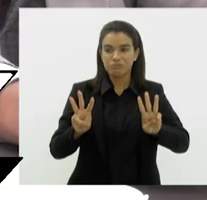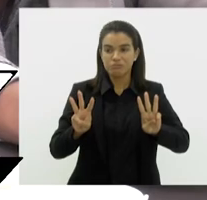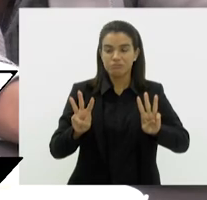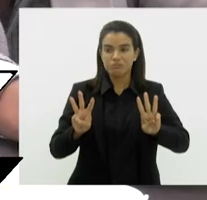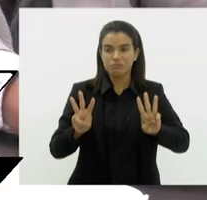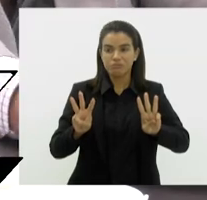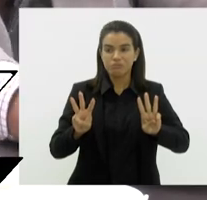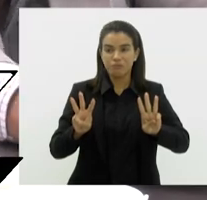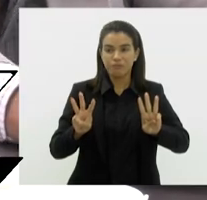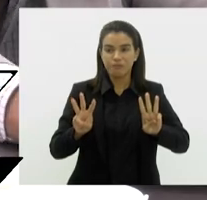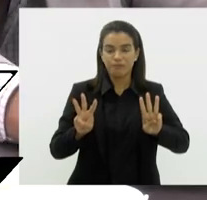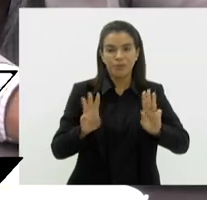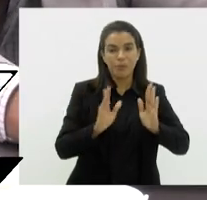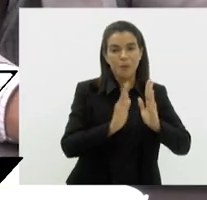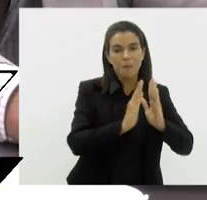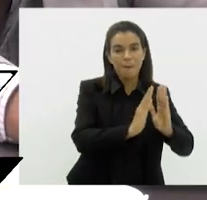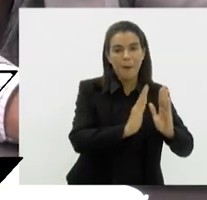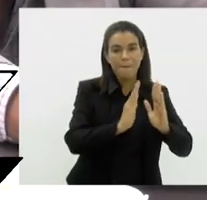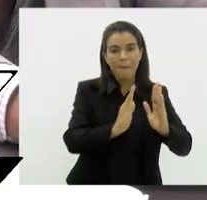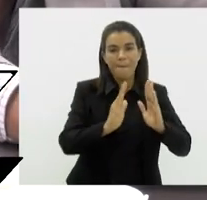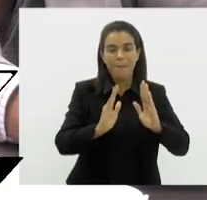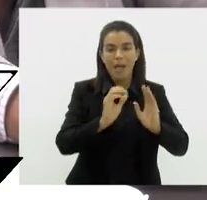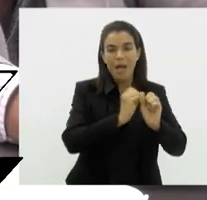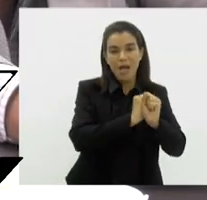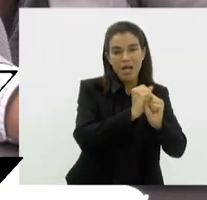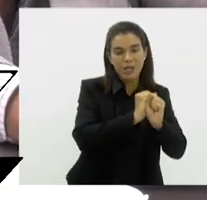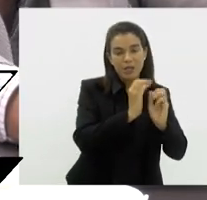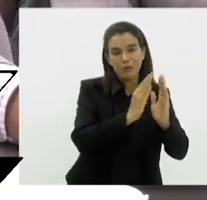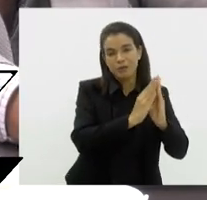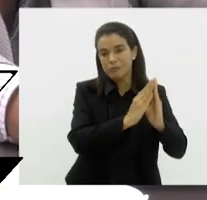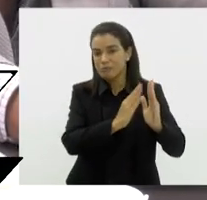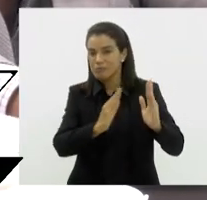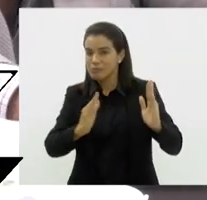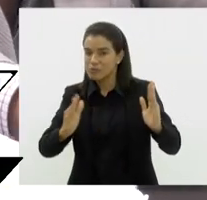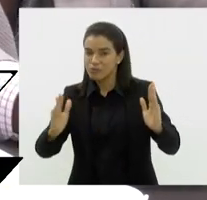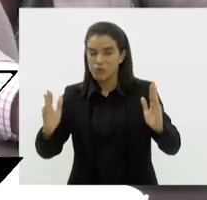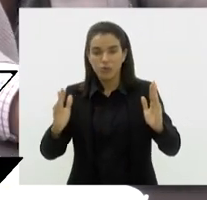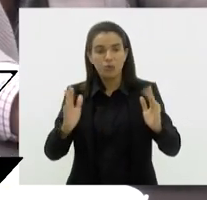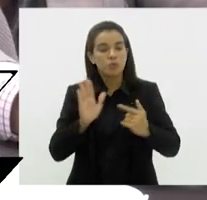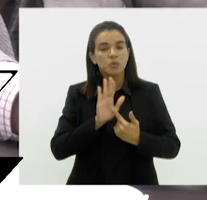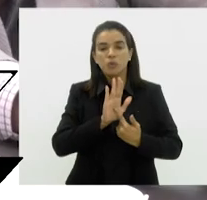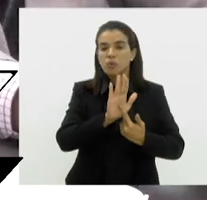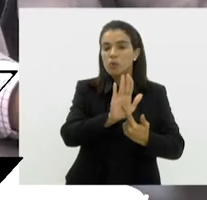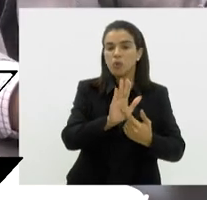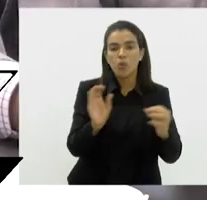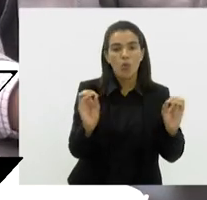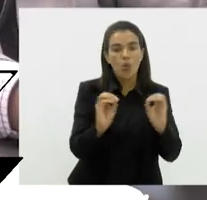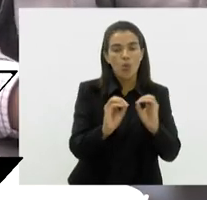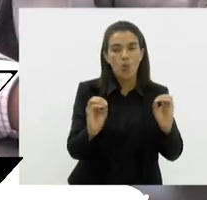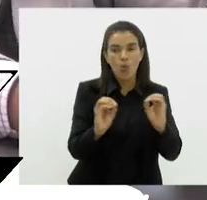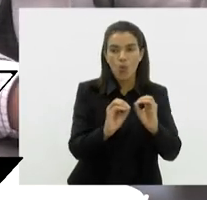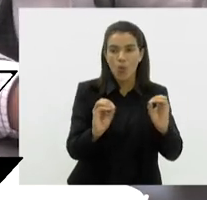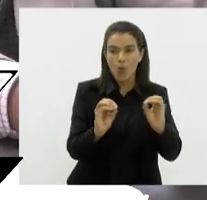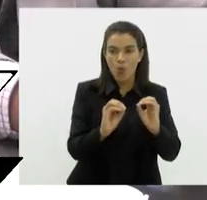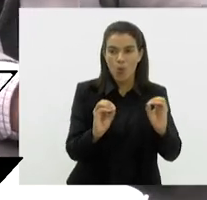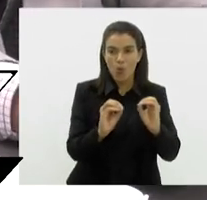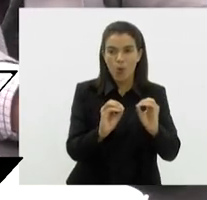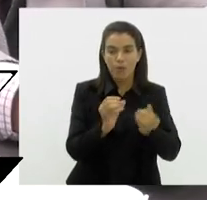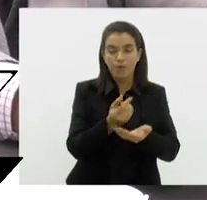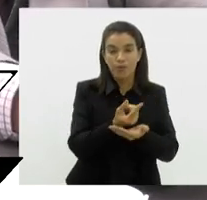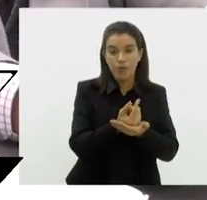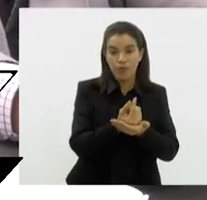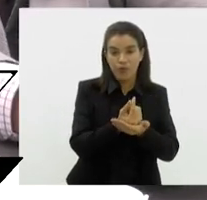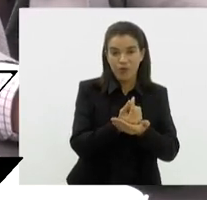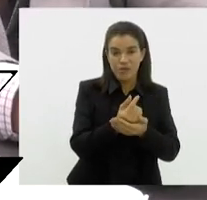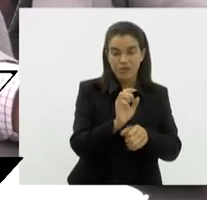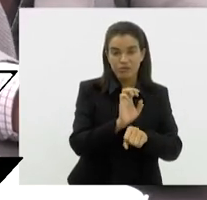Na ordem cronológica de precatórios, não aparecem esses exercícios da Fazenda do